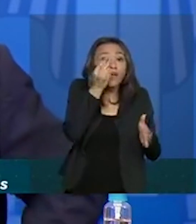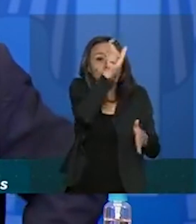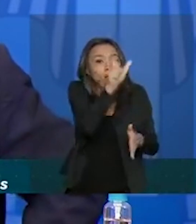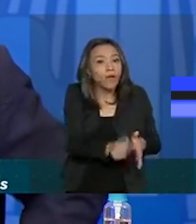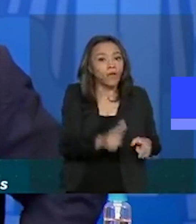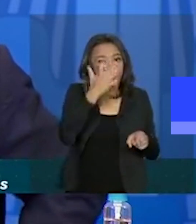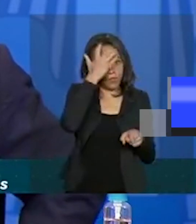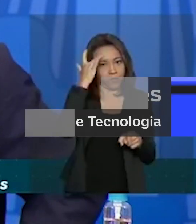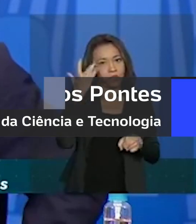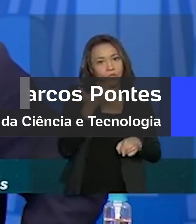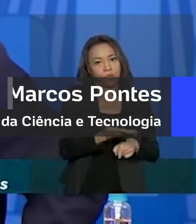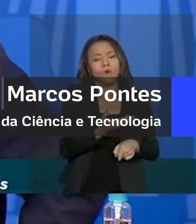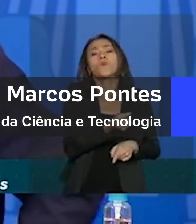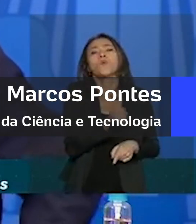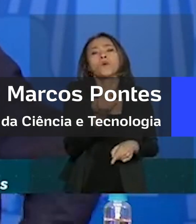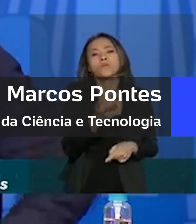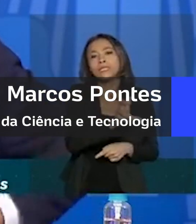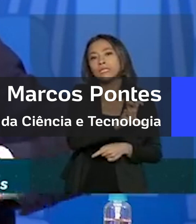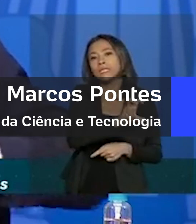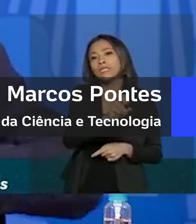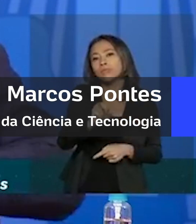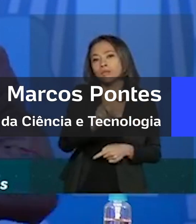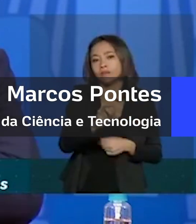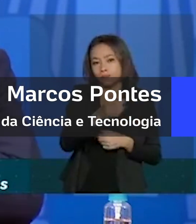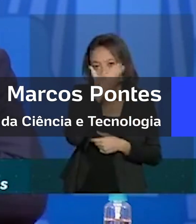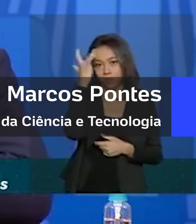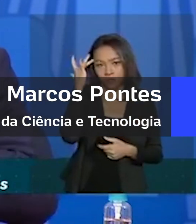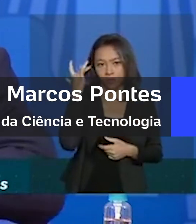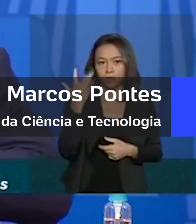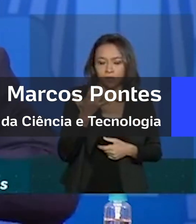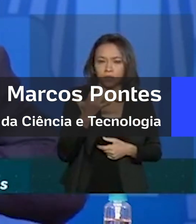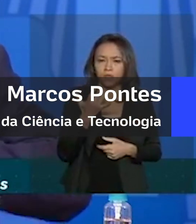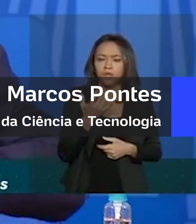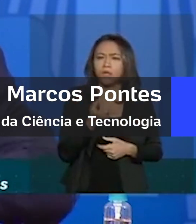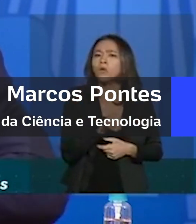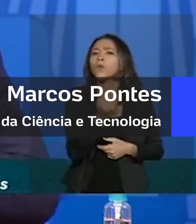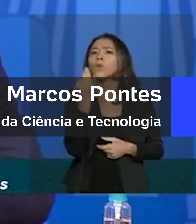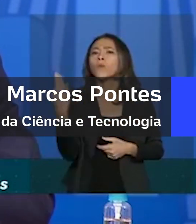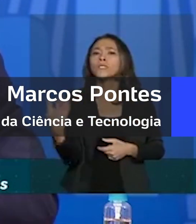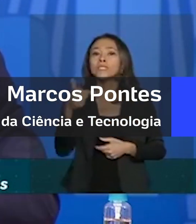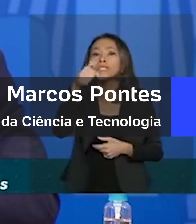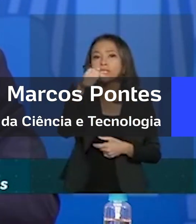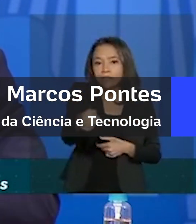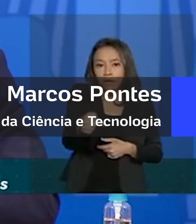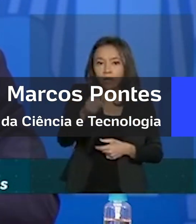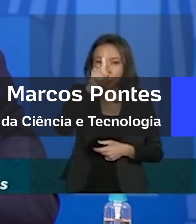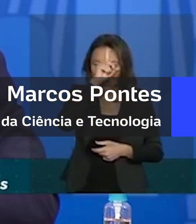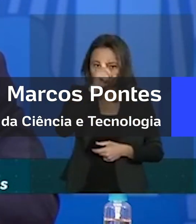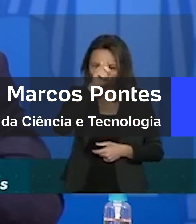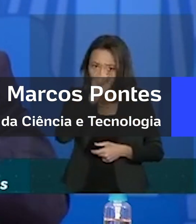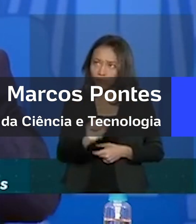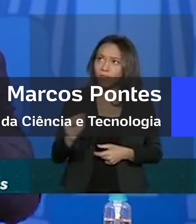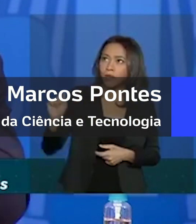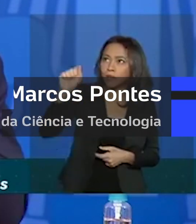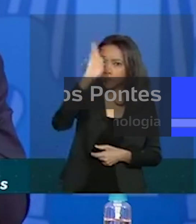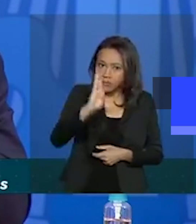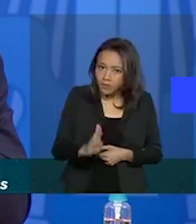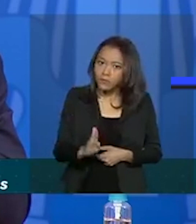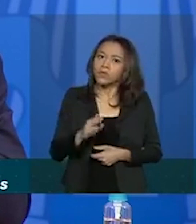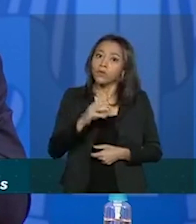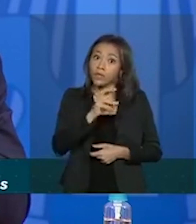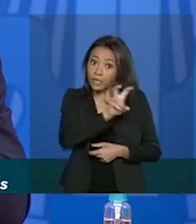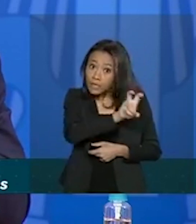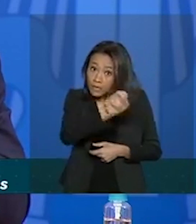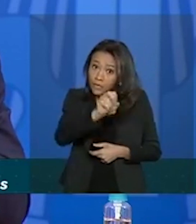Ser feito com 500 pacientes em 7 hospitais no Brasil. Então, 500 pacientes vão começar